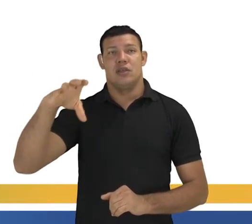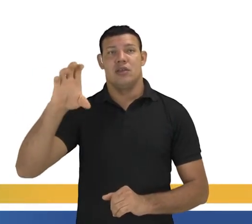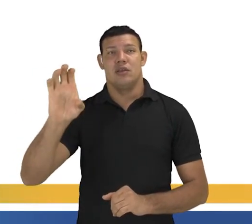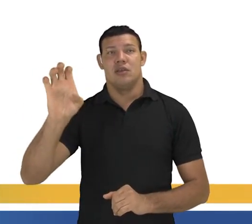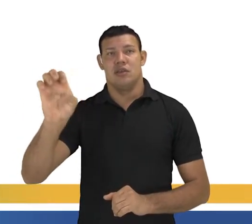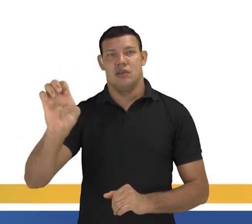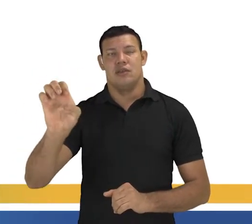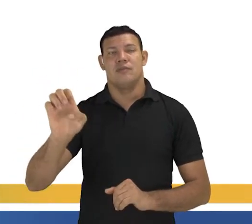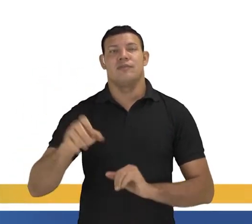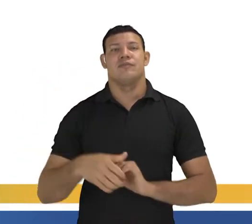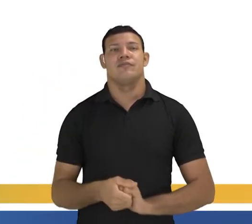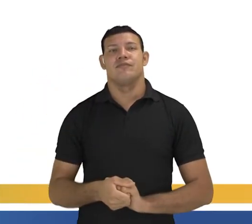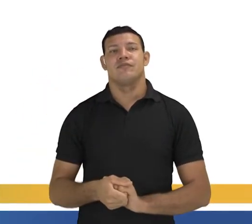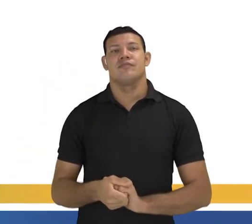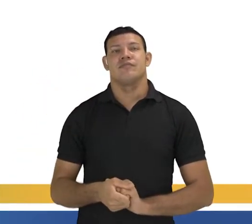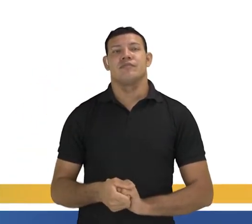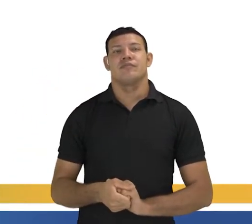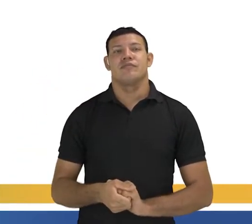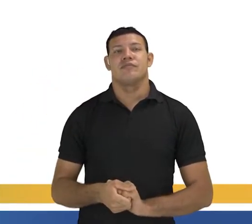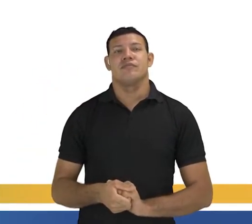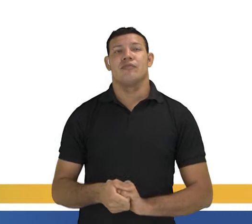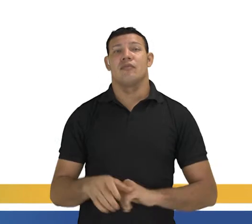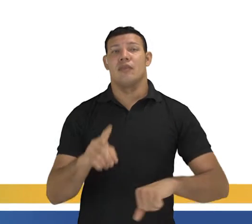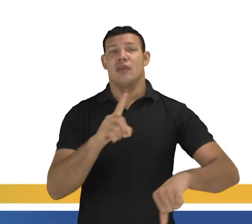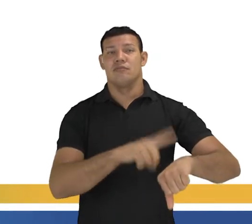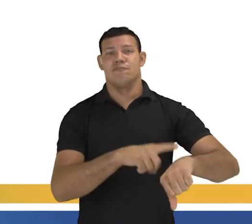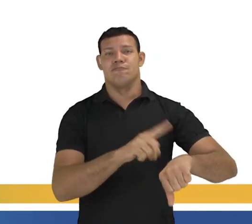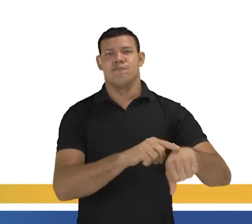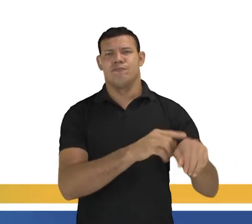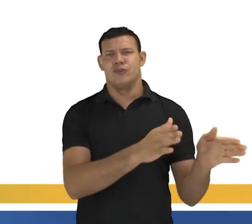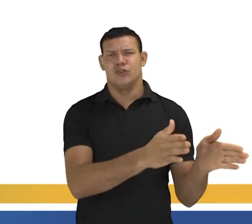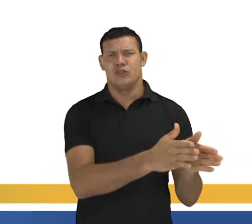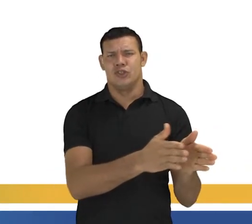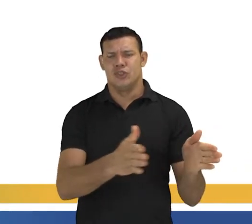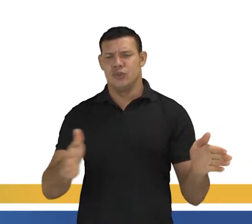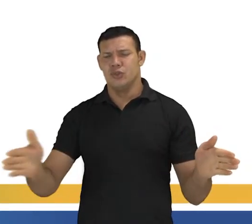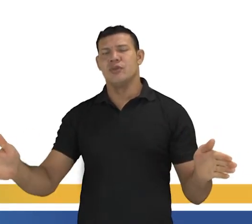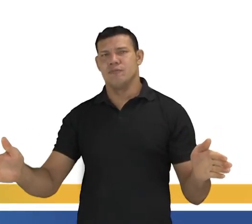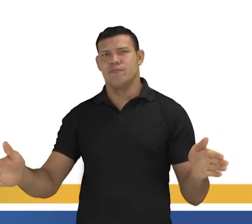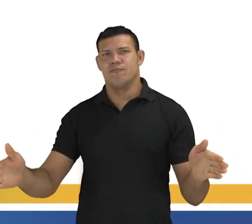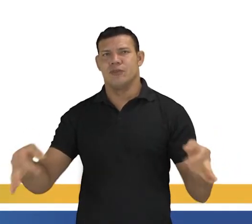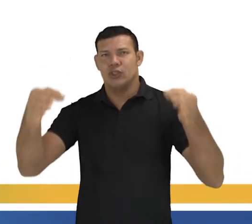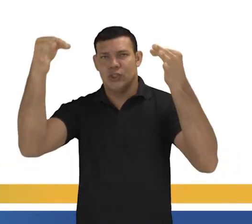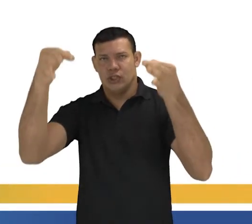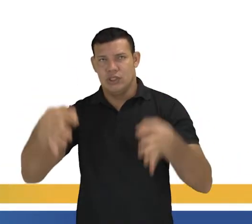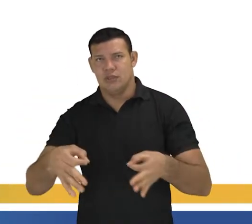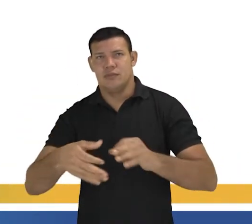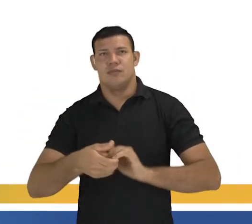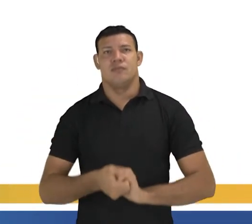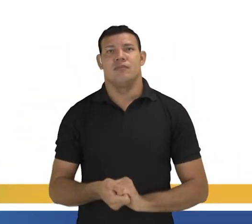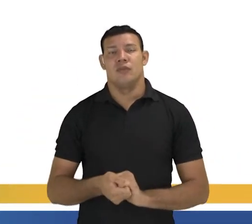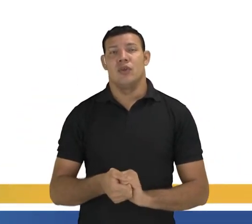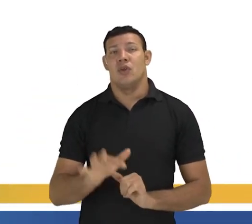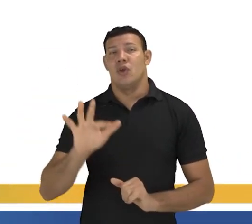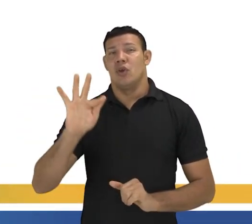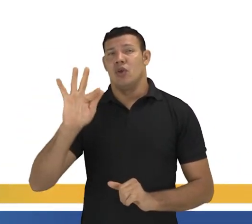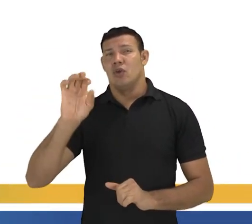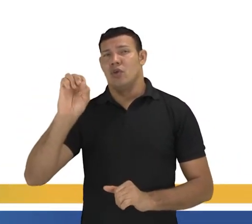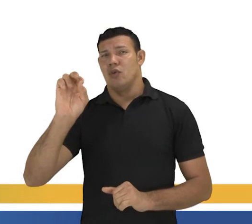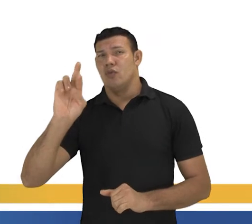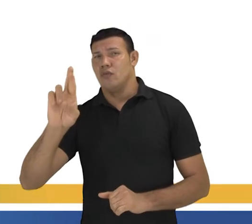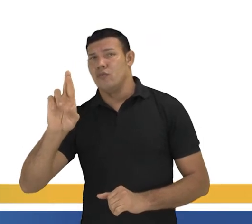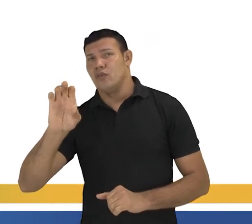Ok? A pronúncia. Com pontos no tempo. Períodos no tempo específico. Use for e